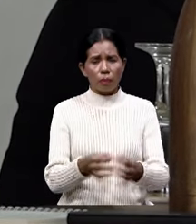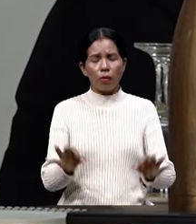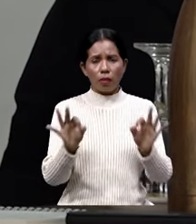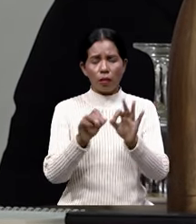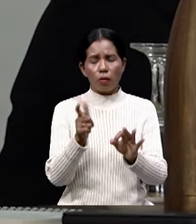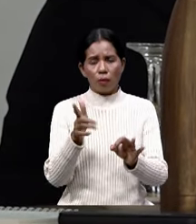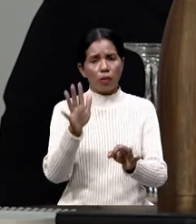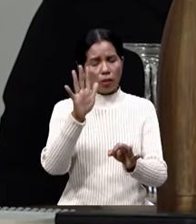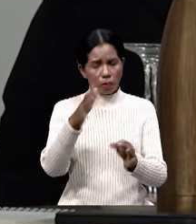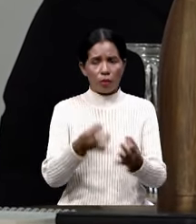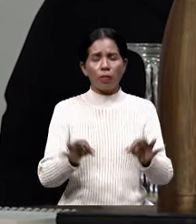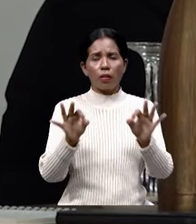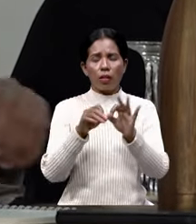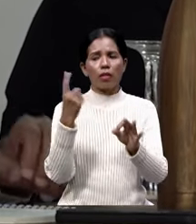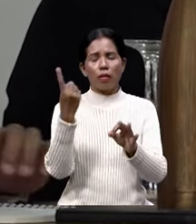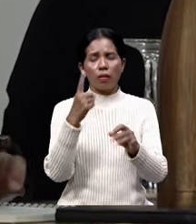independ